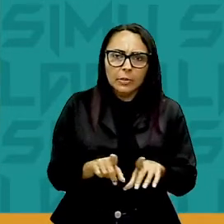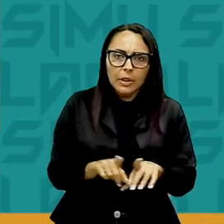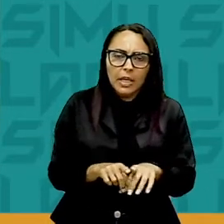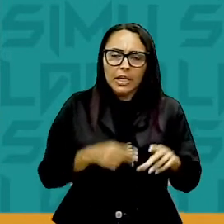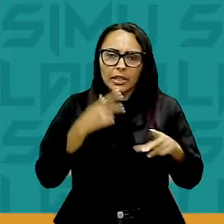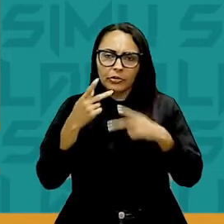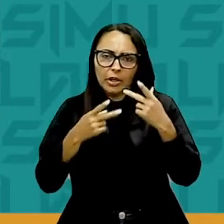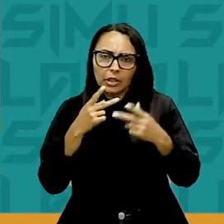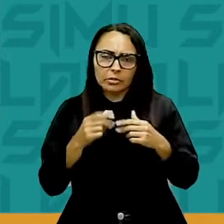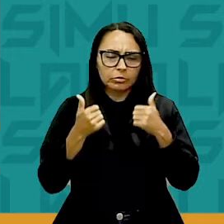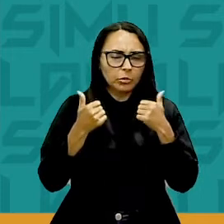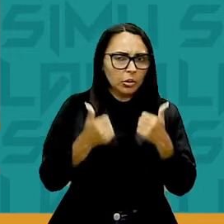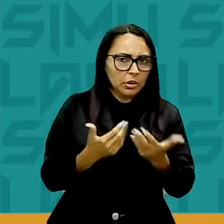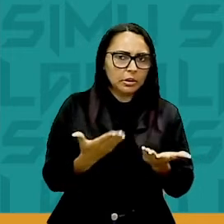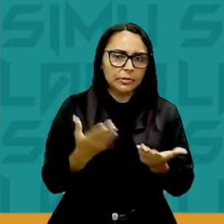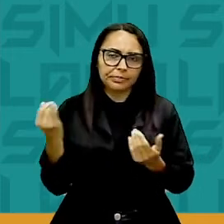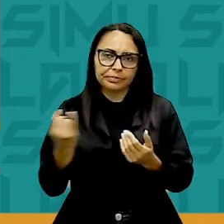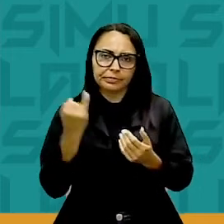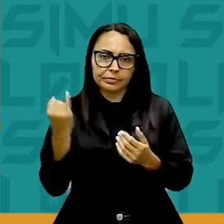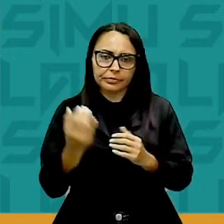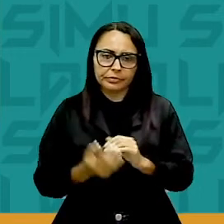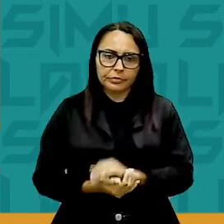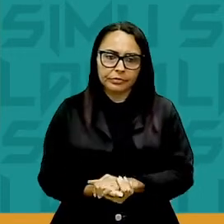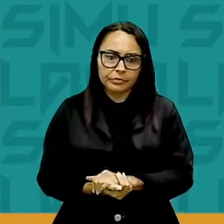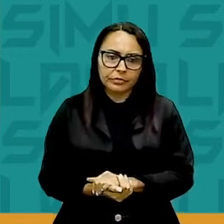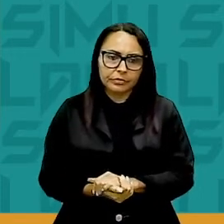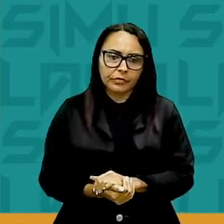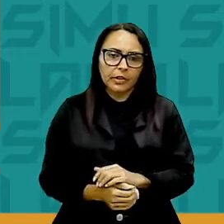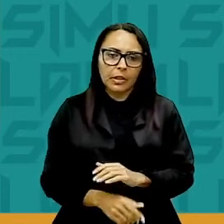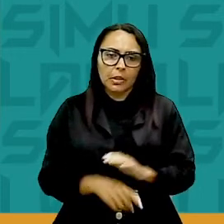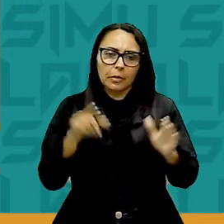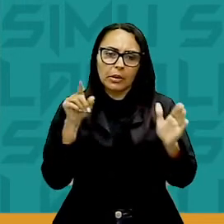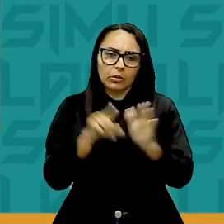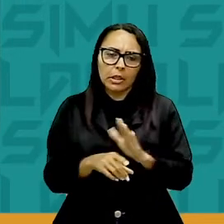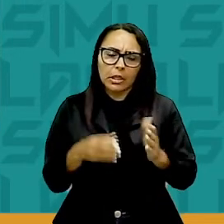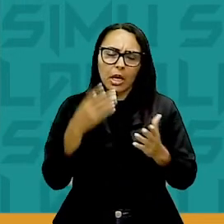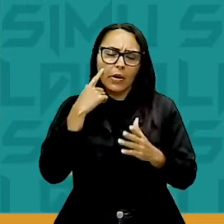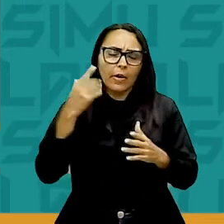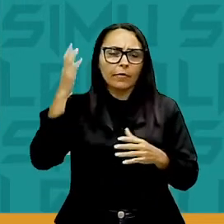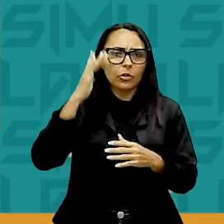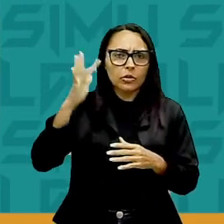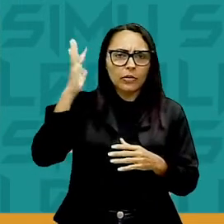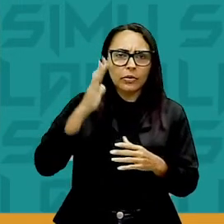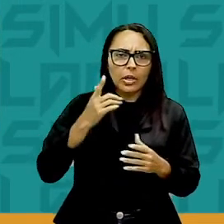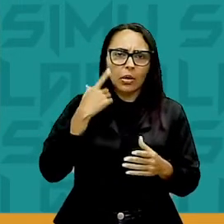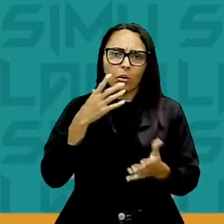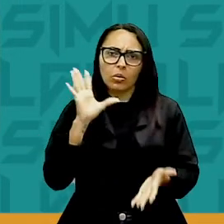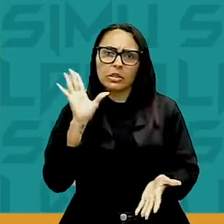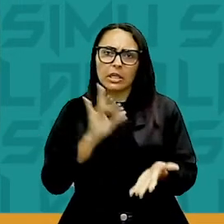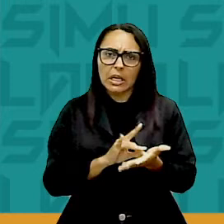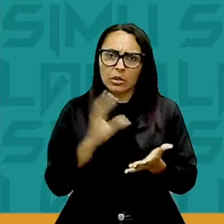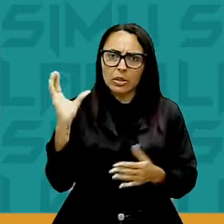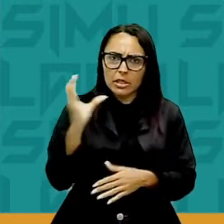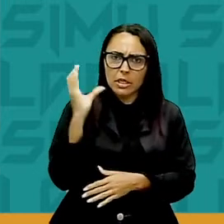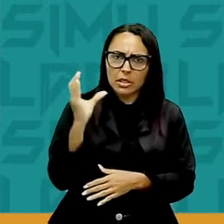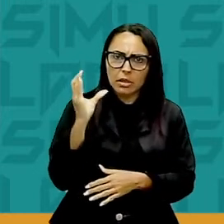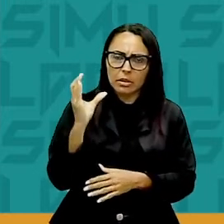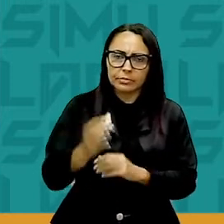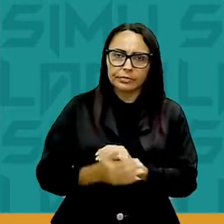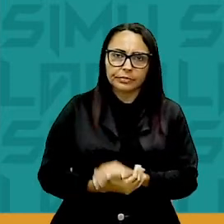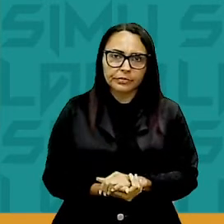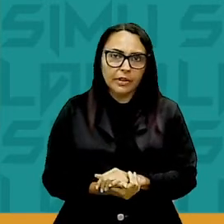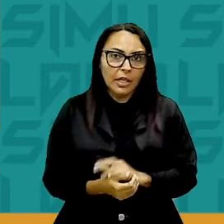coisa interessante. Diz assim, perguntam eles, a filosofia pode ser considerada uma ciência? E